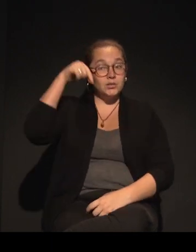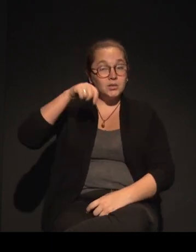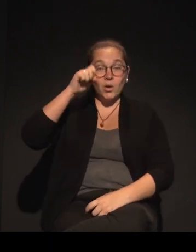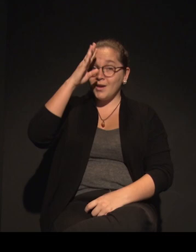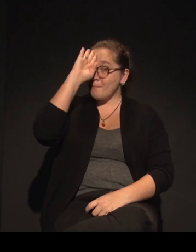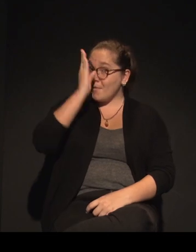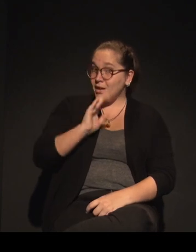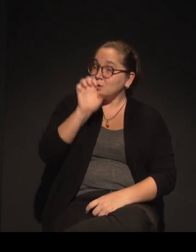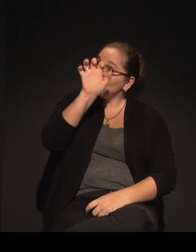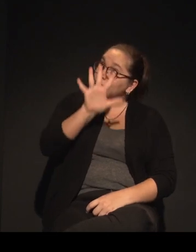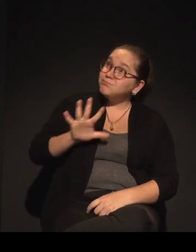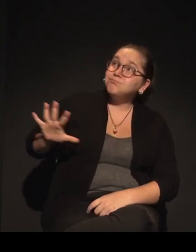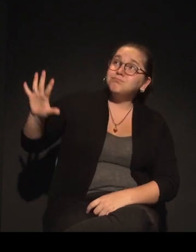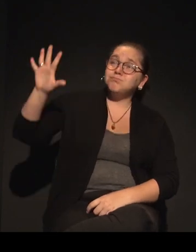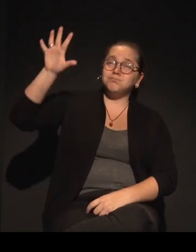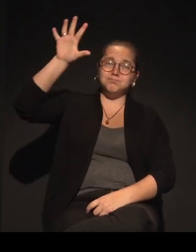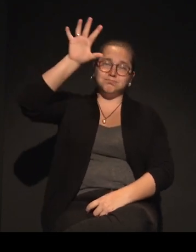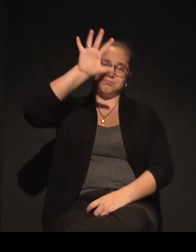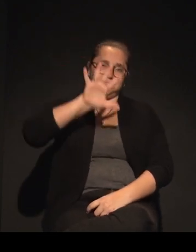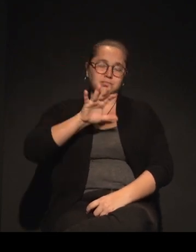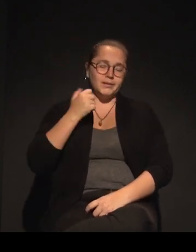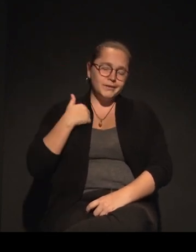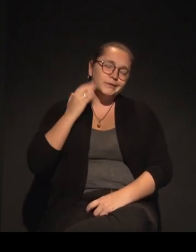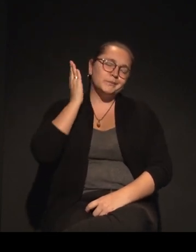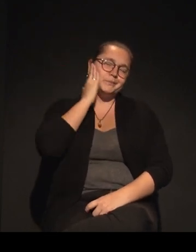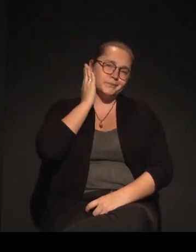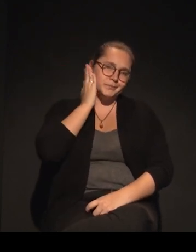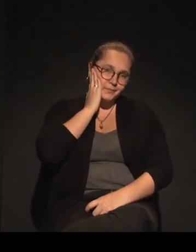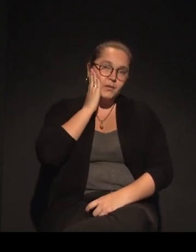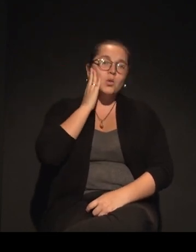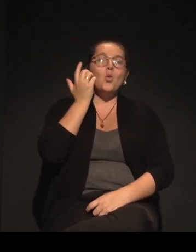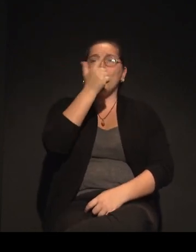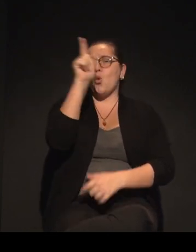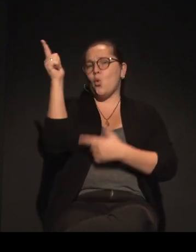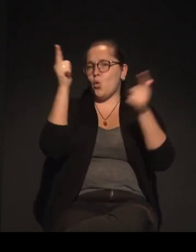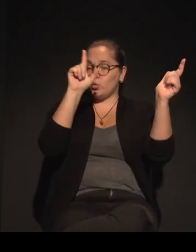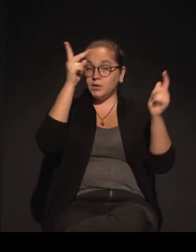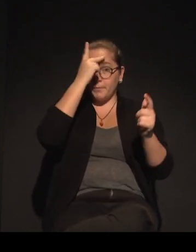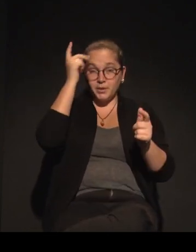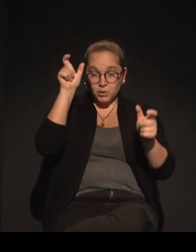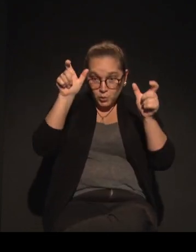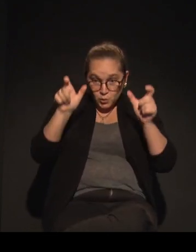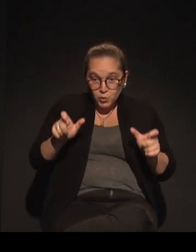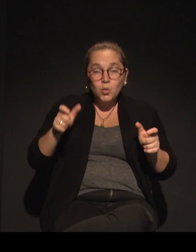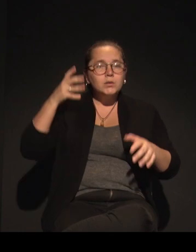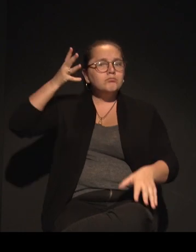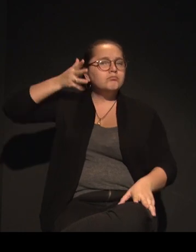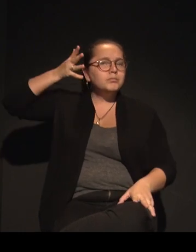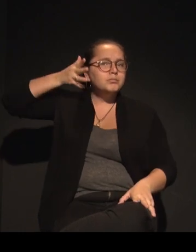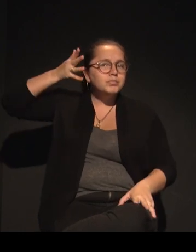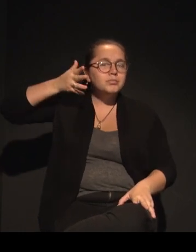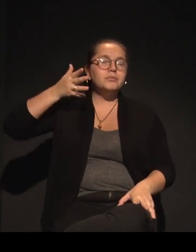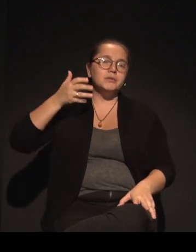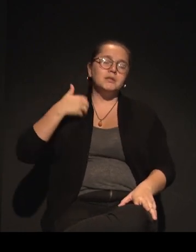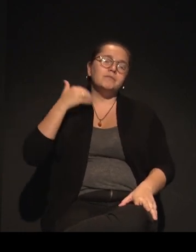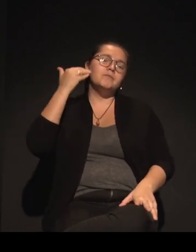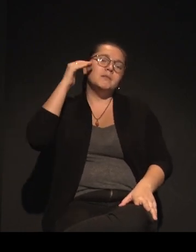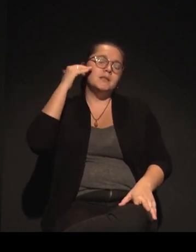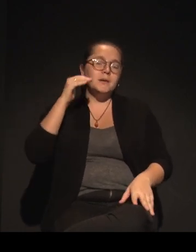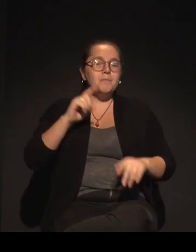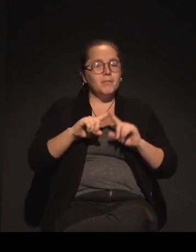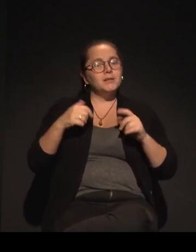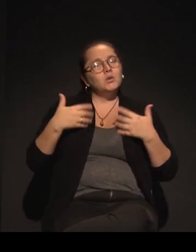inteiro e certamente vai ter oportunidade de ouvir outras pessoas falando ainda a respeito disso mas é só pra